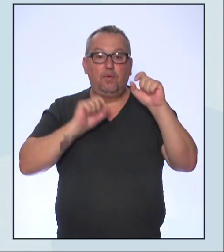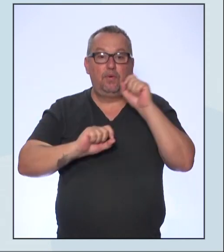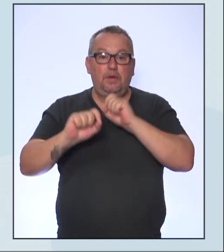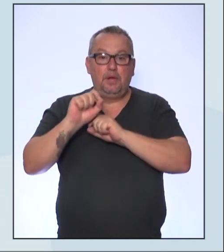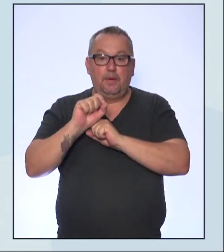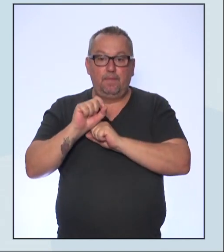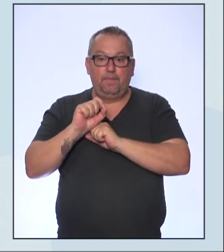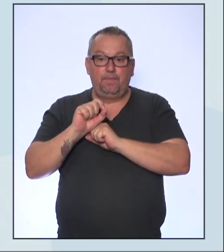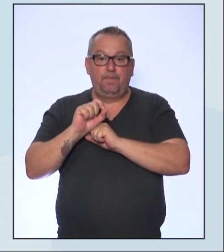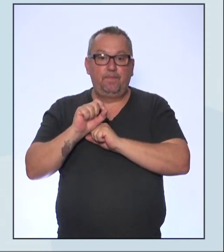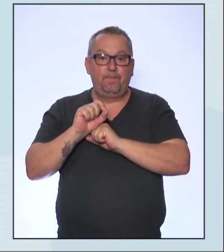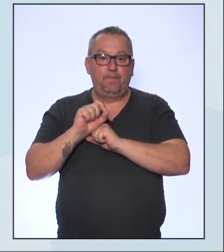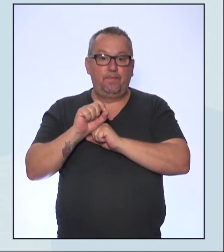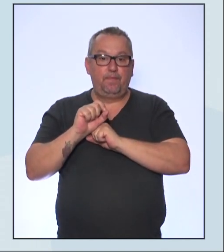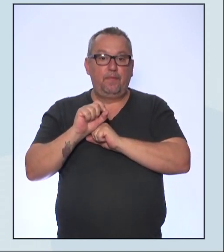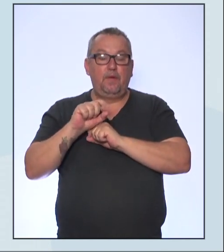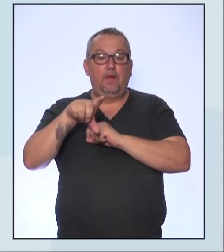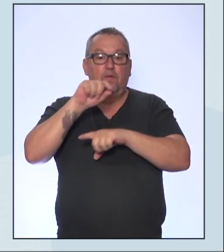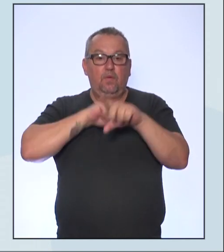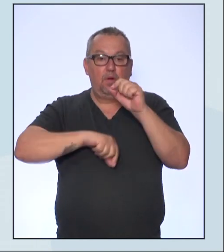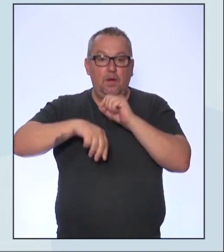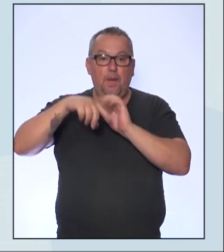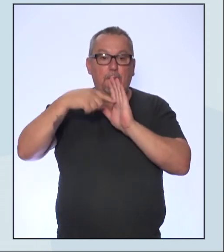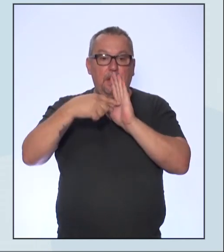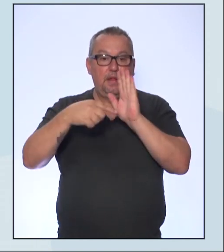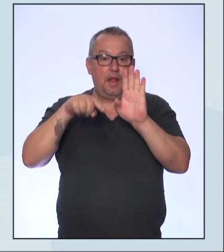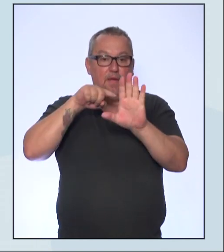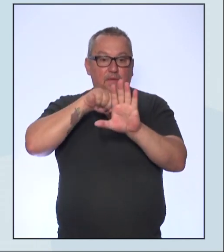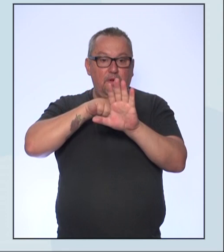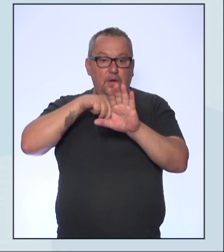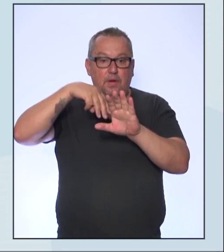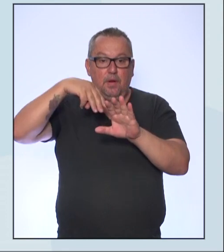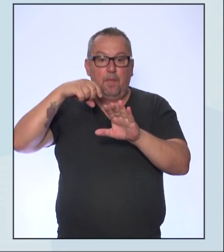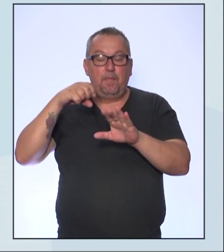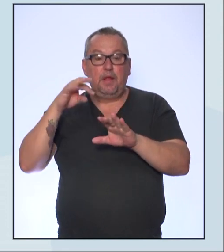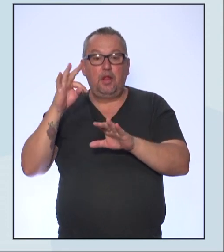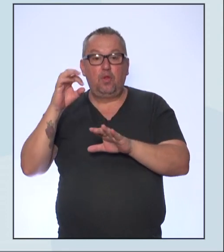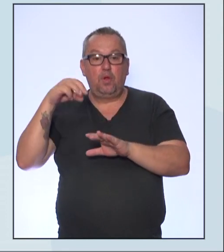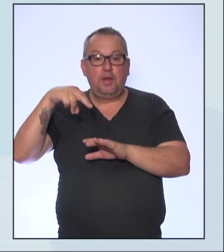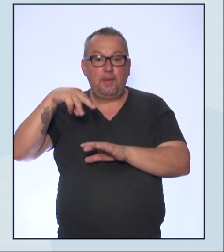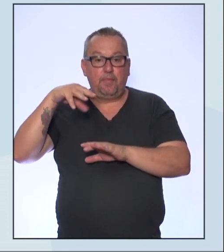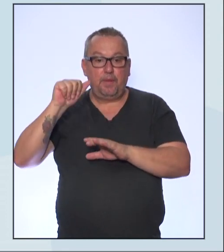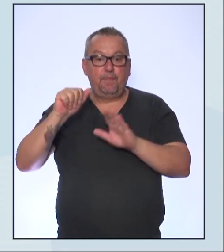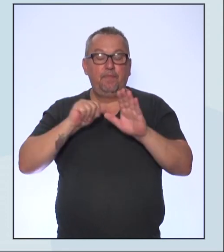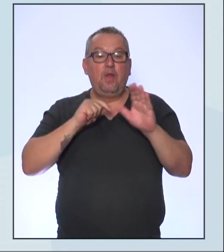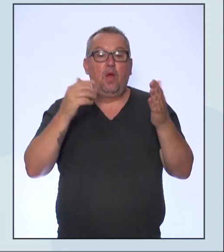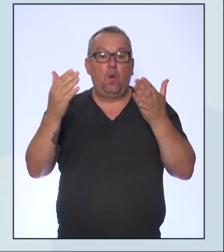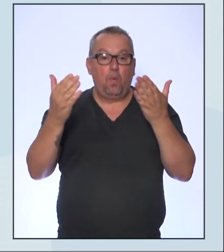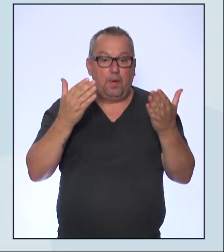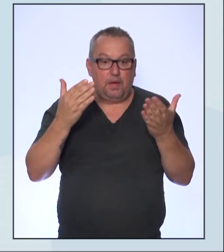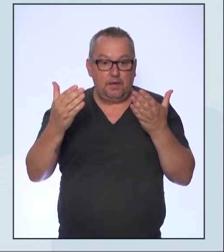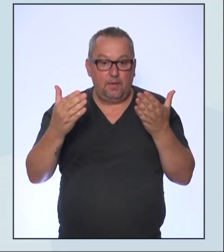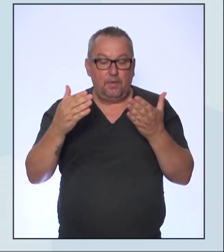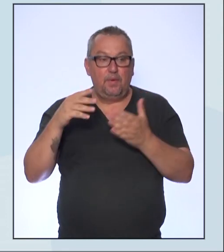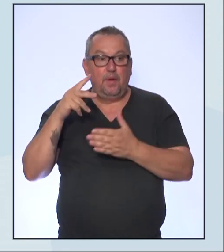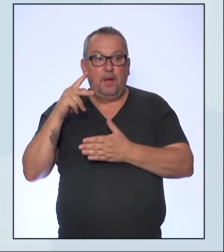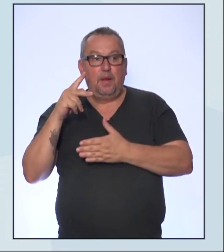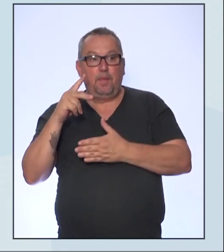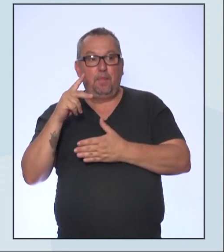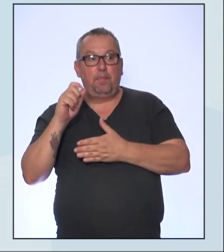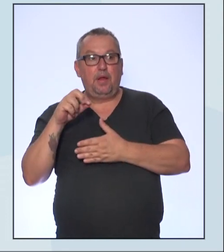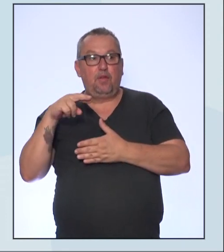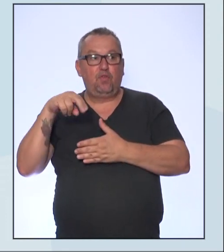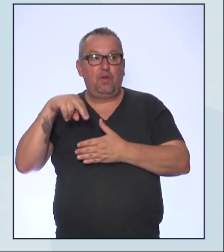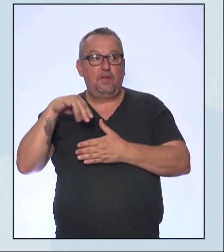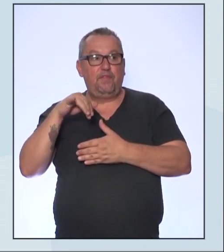Assinale-a. Letra A, metáfora. Letra B, metonímia. Letra C, comparação.